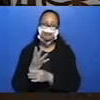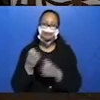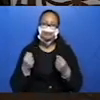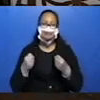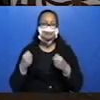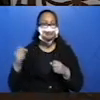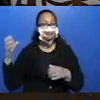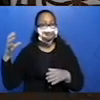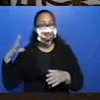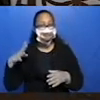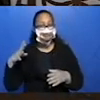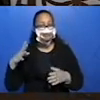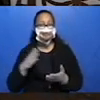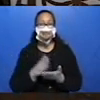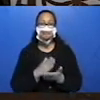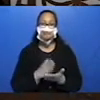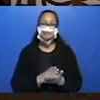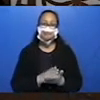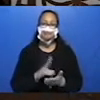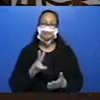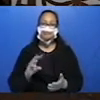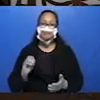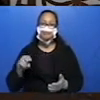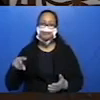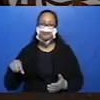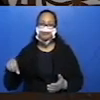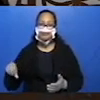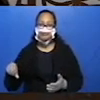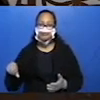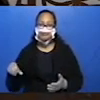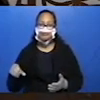páginas 209 até a página